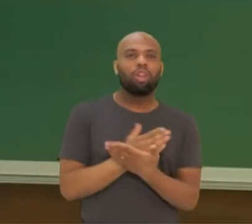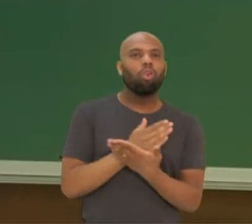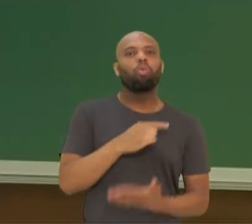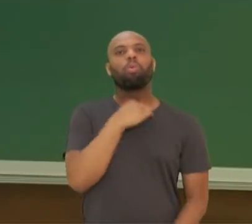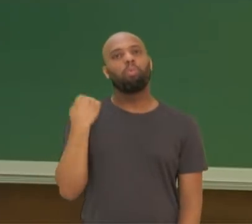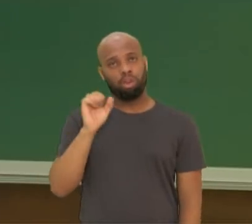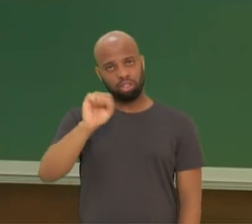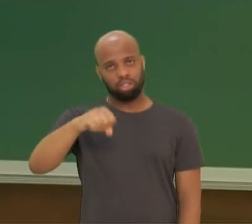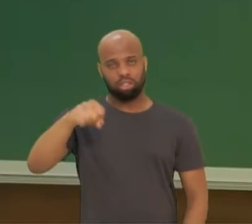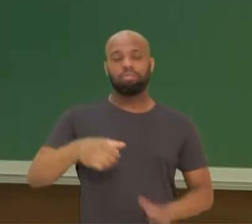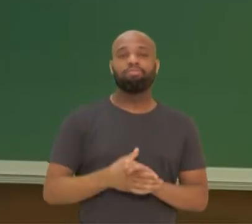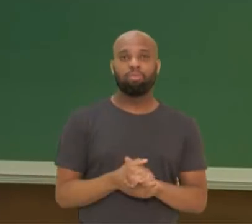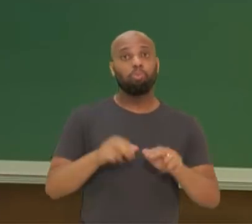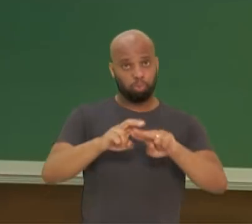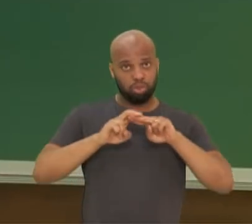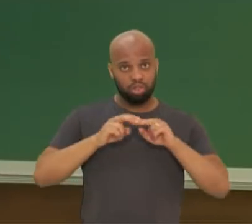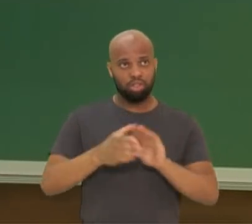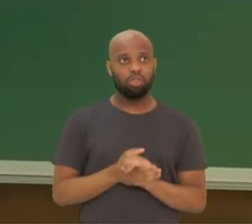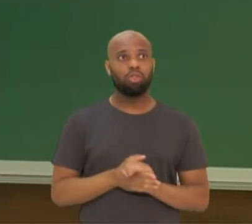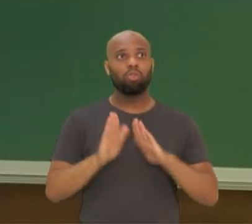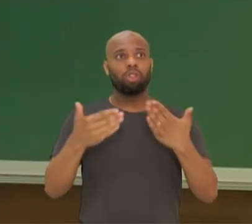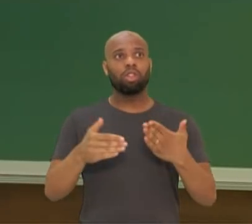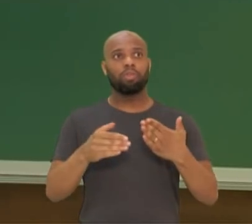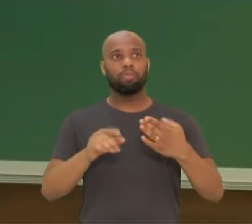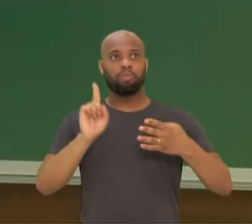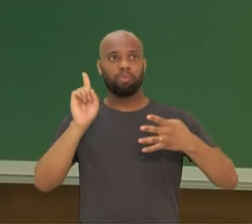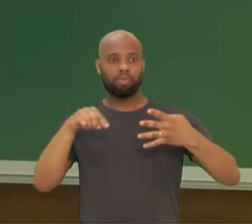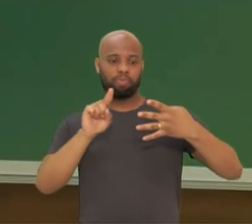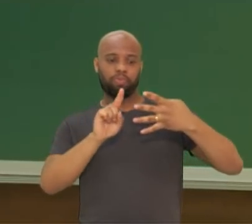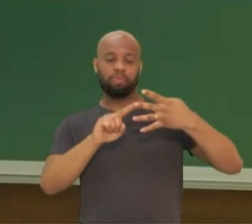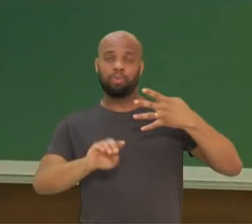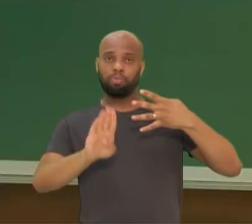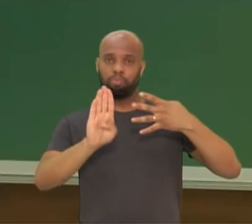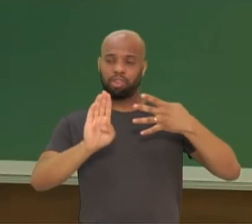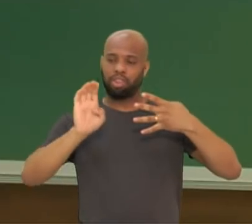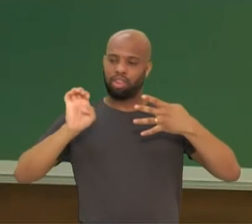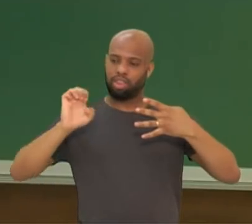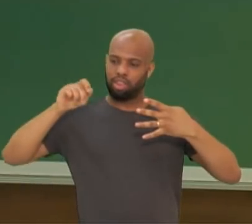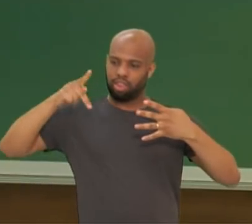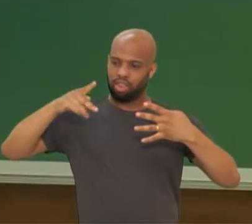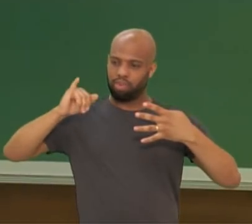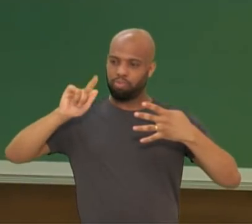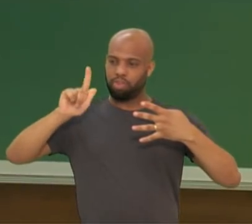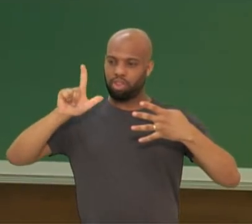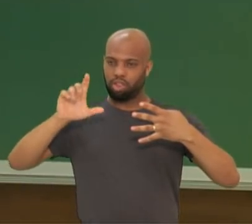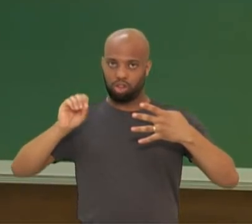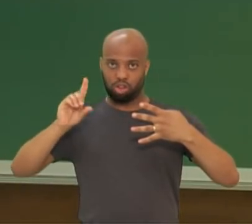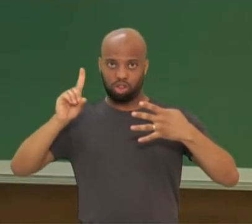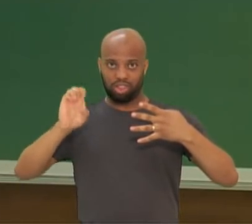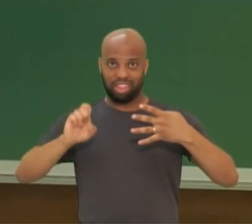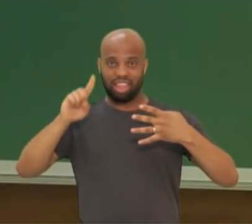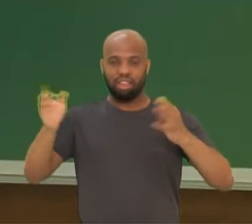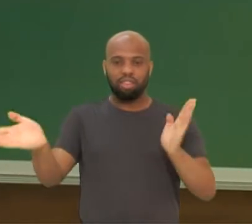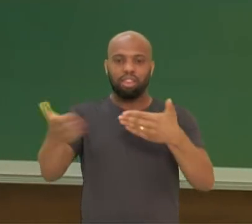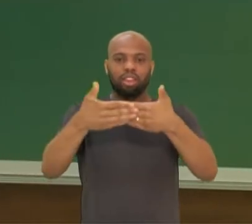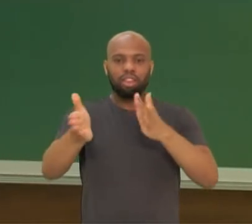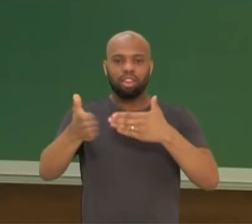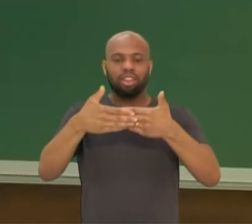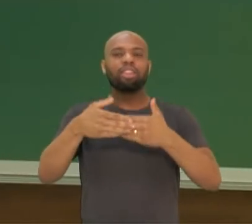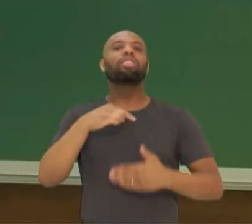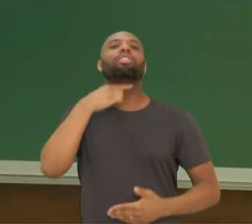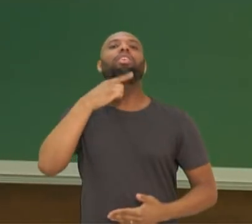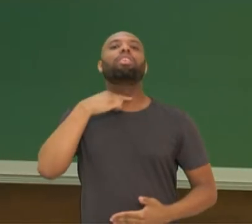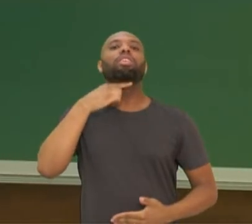também acontecem, tá? Então, é a epiglote, essa estruturazinha, essa tampinha de cartilagem tão